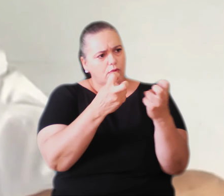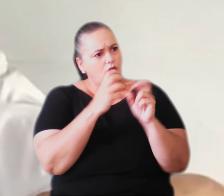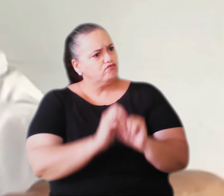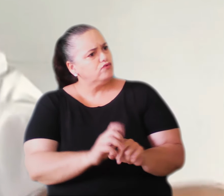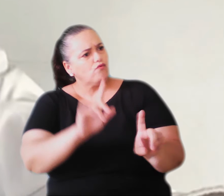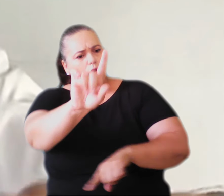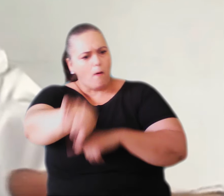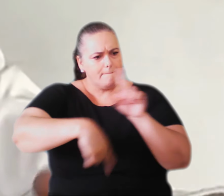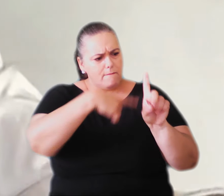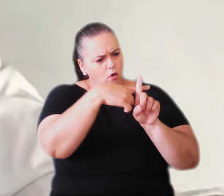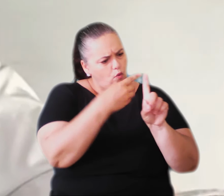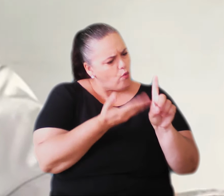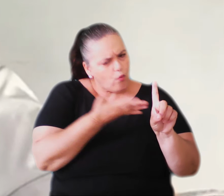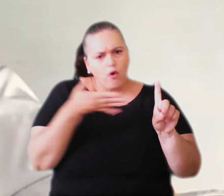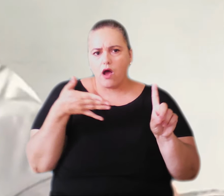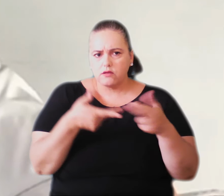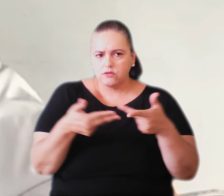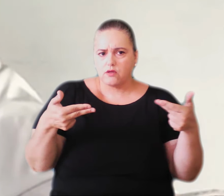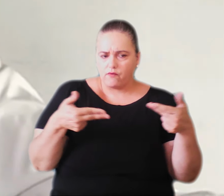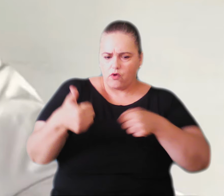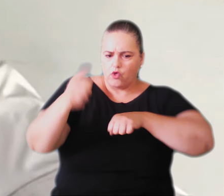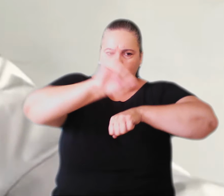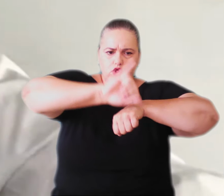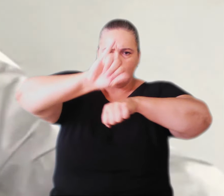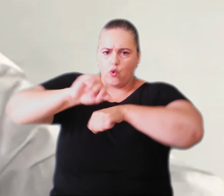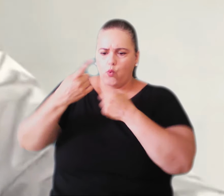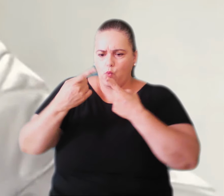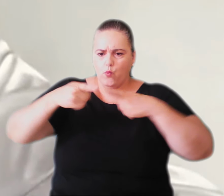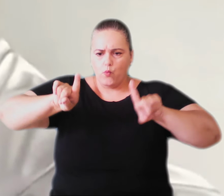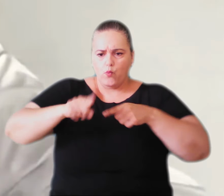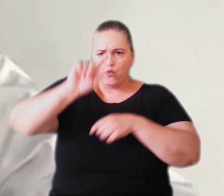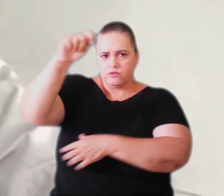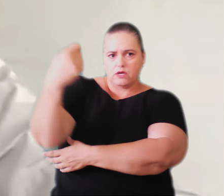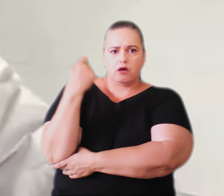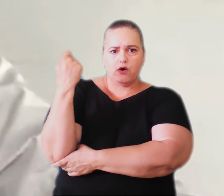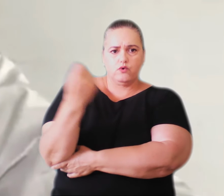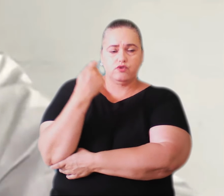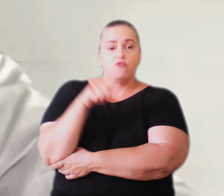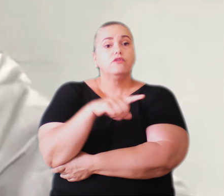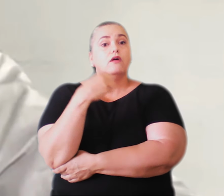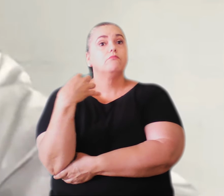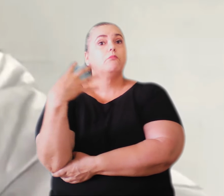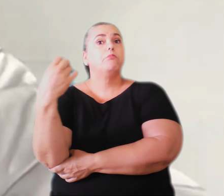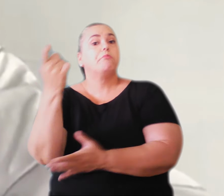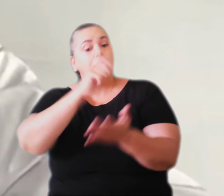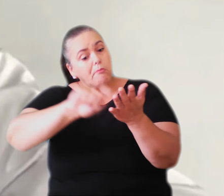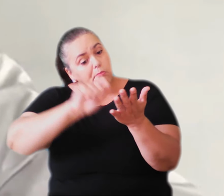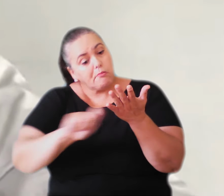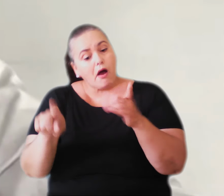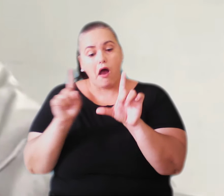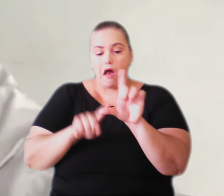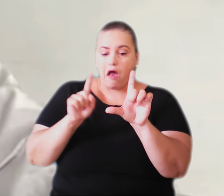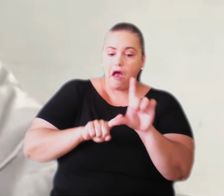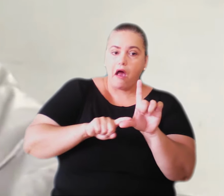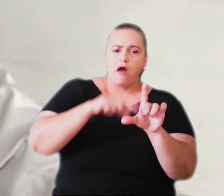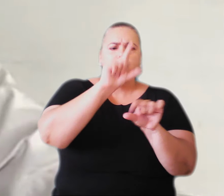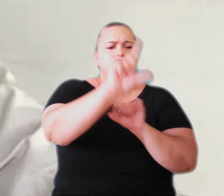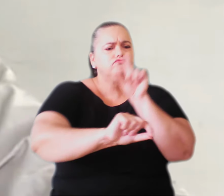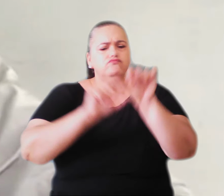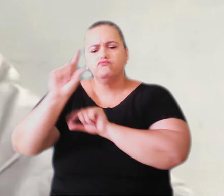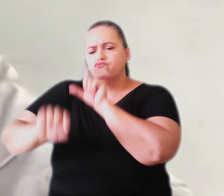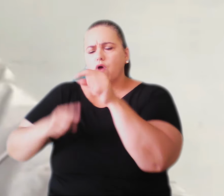positivo de algo concreto que ficou na música gaúcha. Vocês ensaiam, vocês compõem, vocês peneiram as composições, e